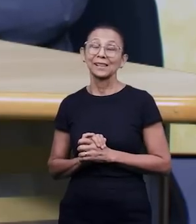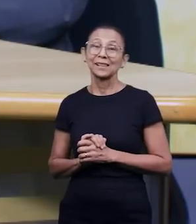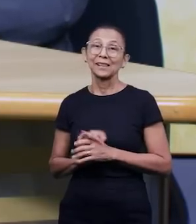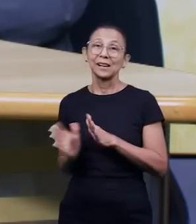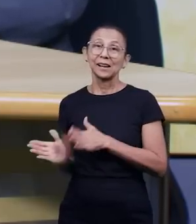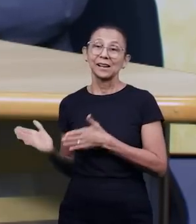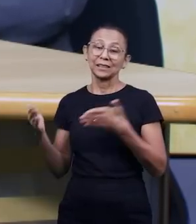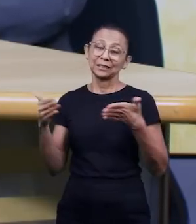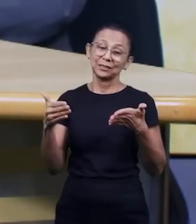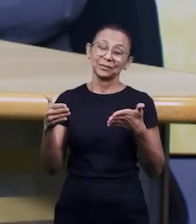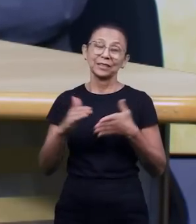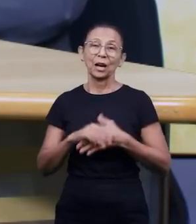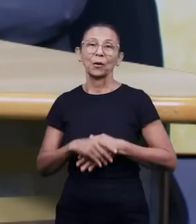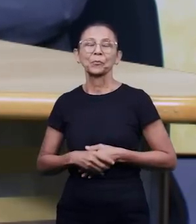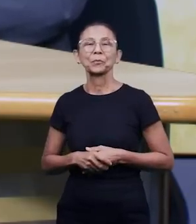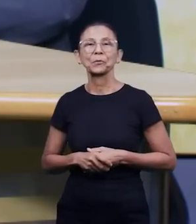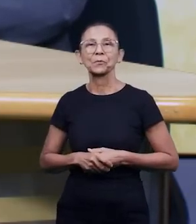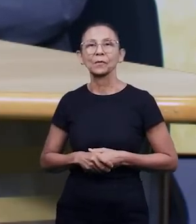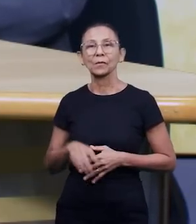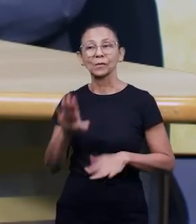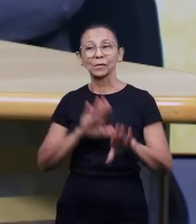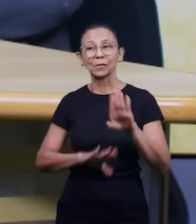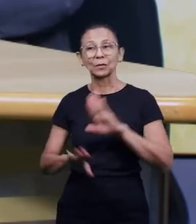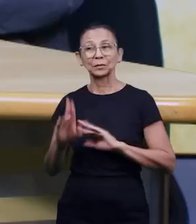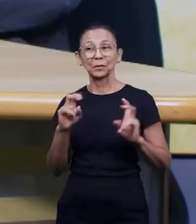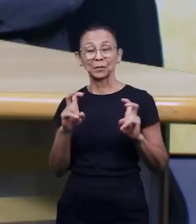espiritual. Infidelidade.